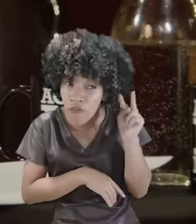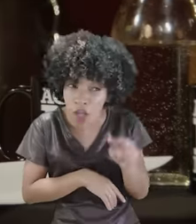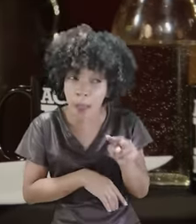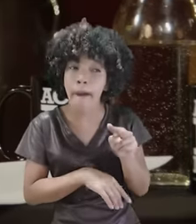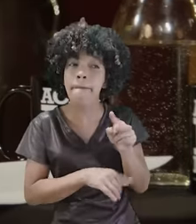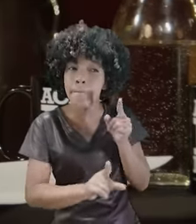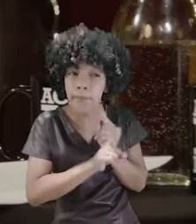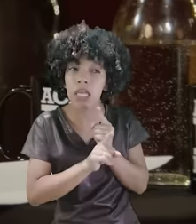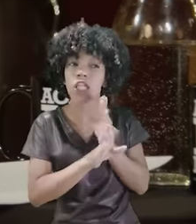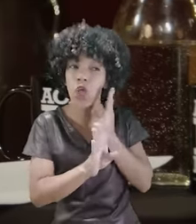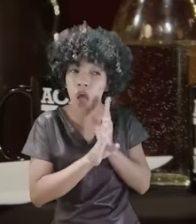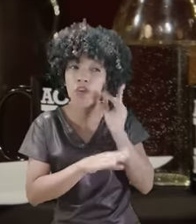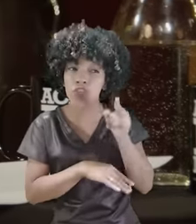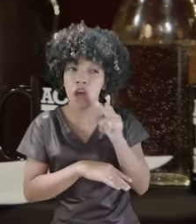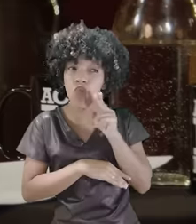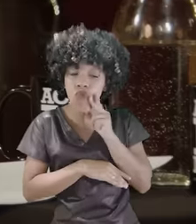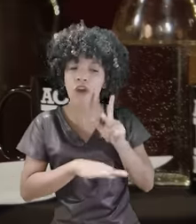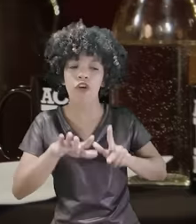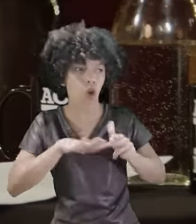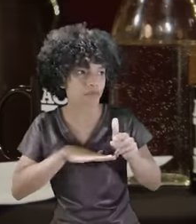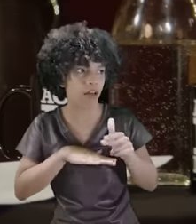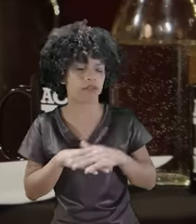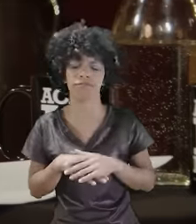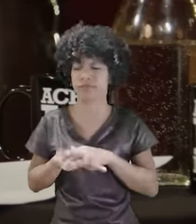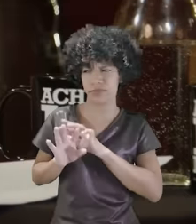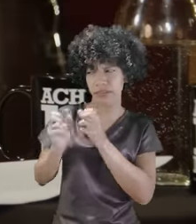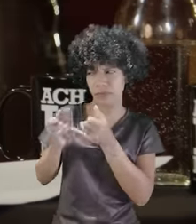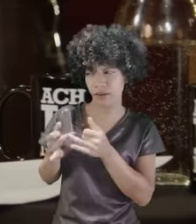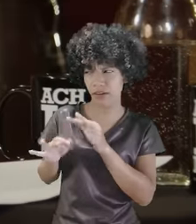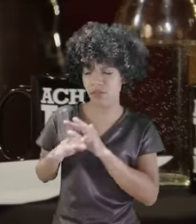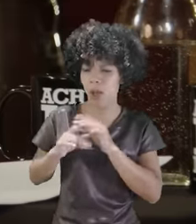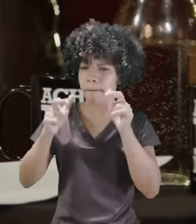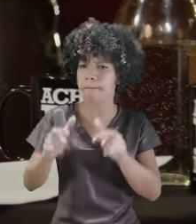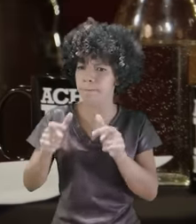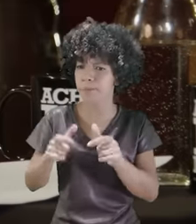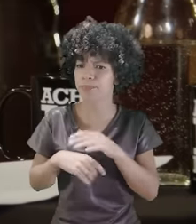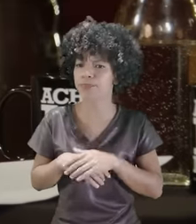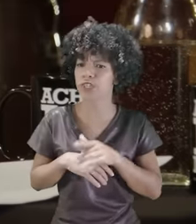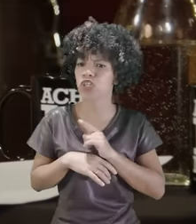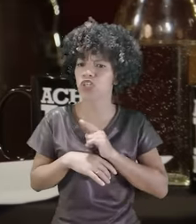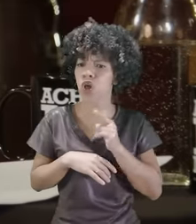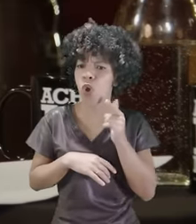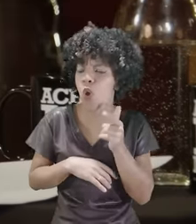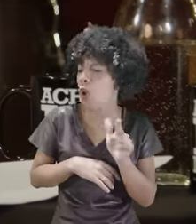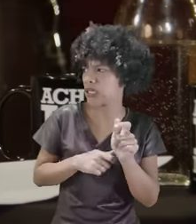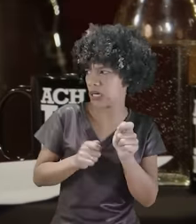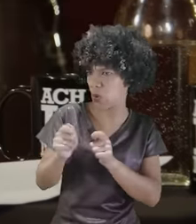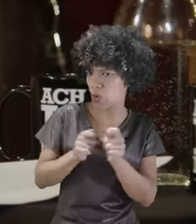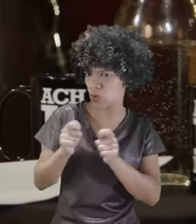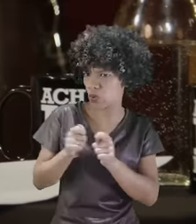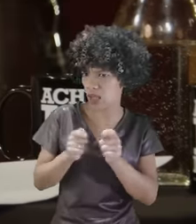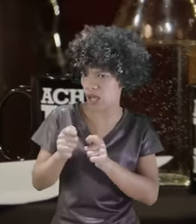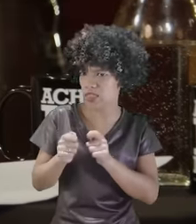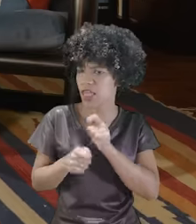Me explica como é que funciona você falou assim você morava numa região e tinha uma outra região que era dominada pelo